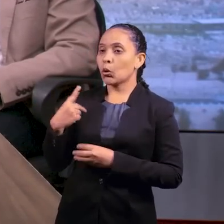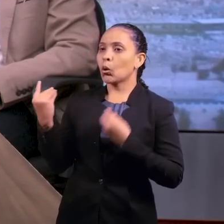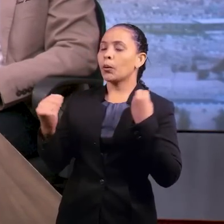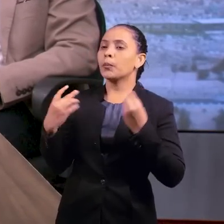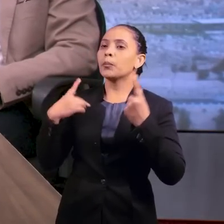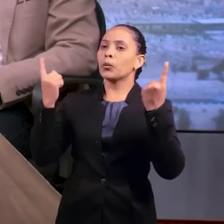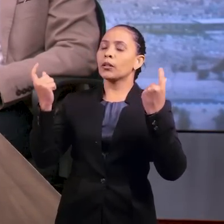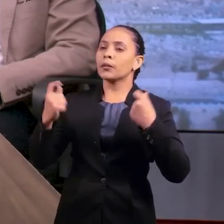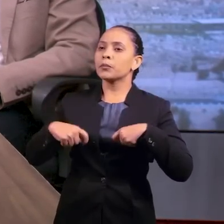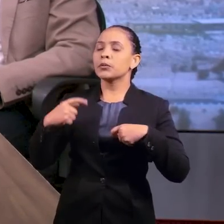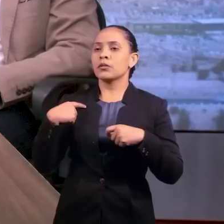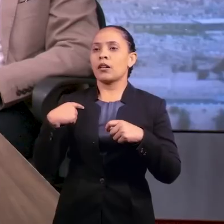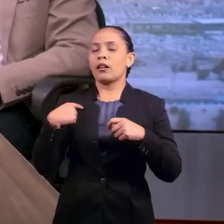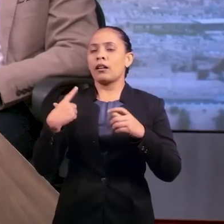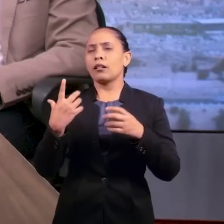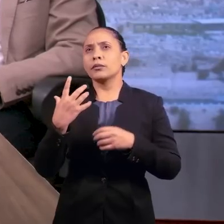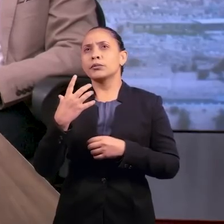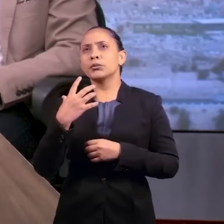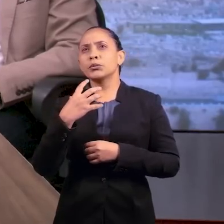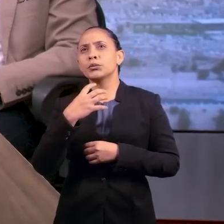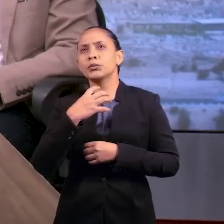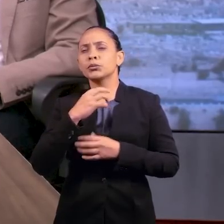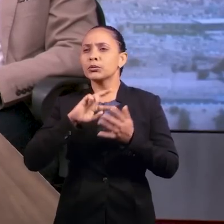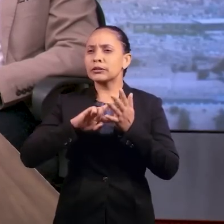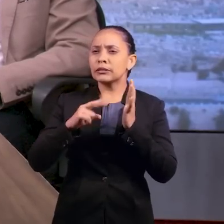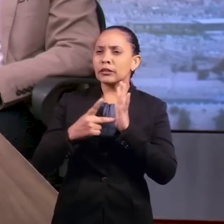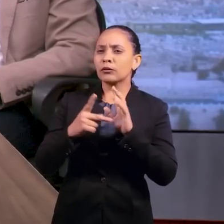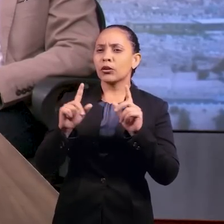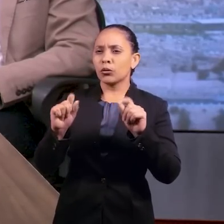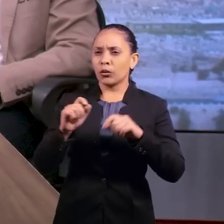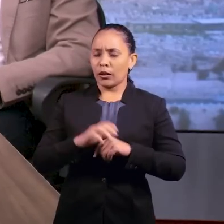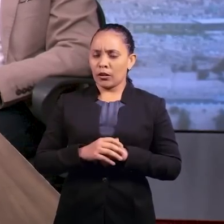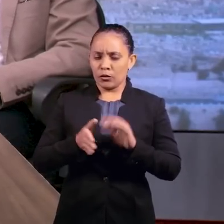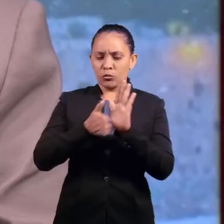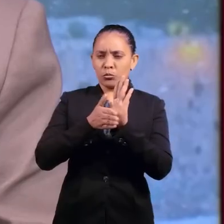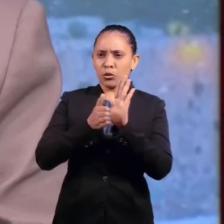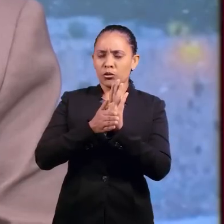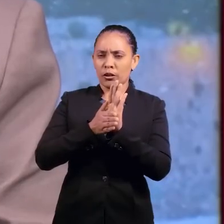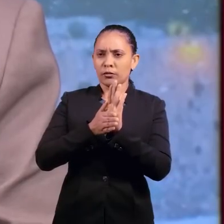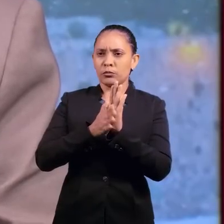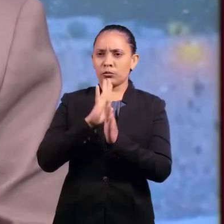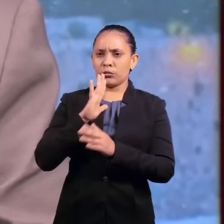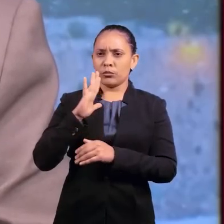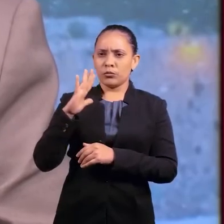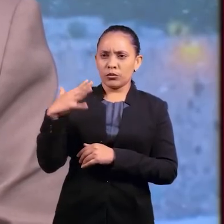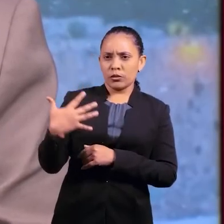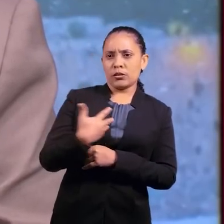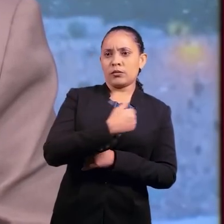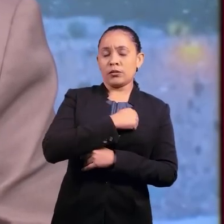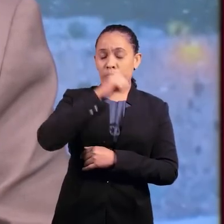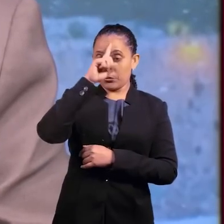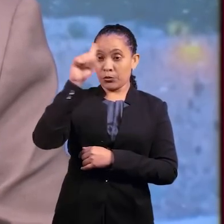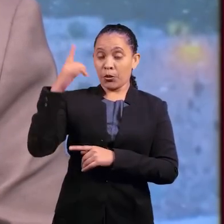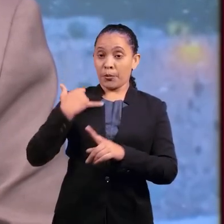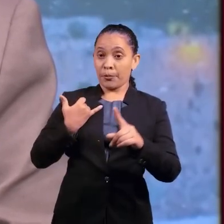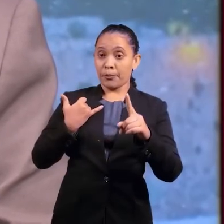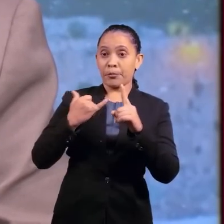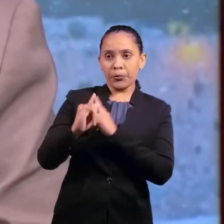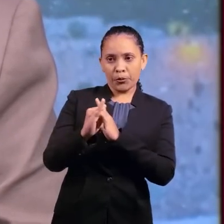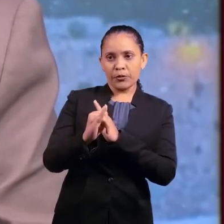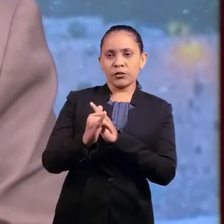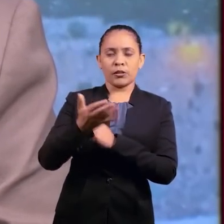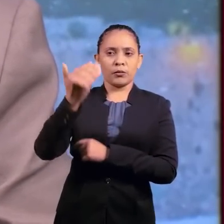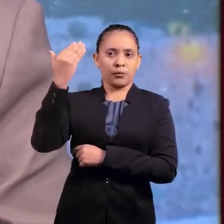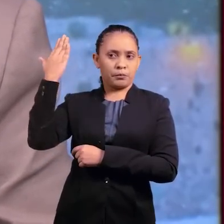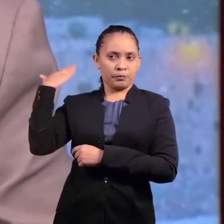sobre esses aspectos aqui, no sentido desse plano de redenção de Deus revelado ali, profetizado por Isaías